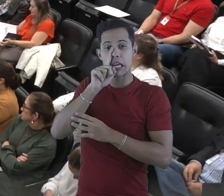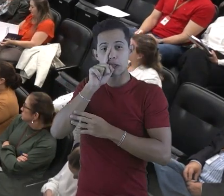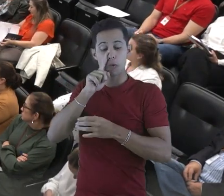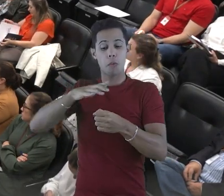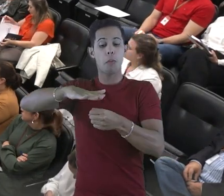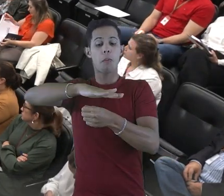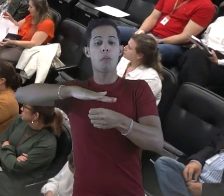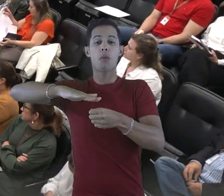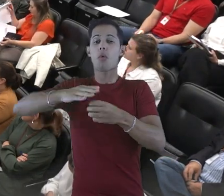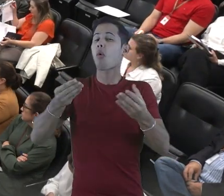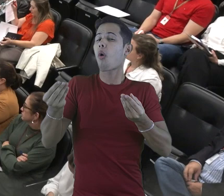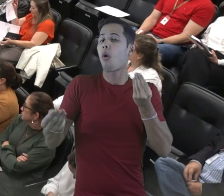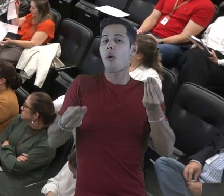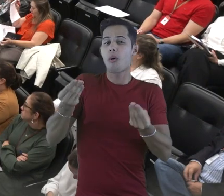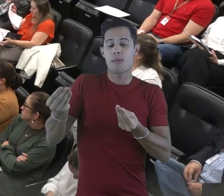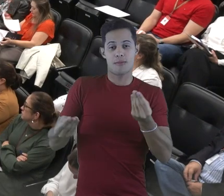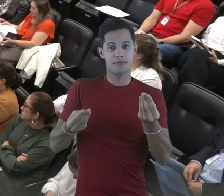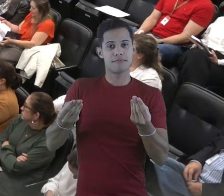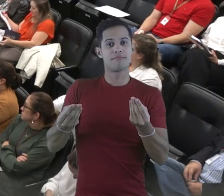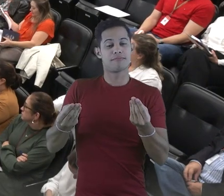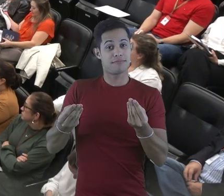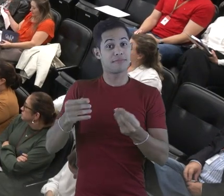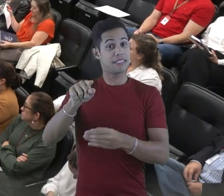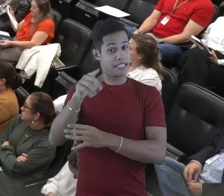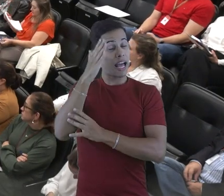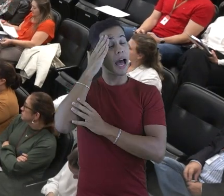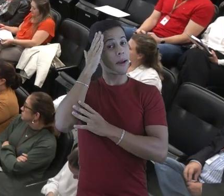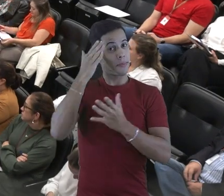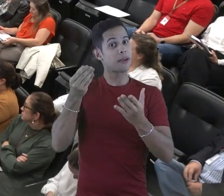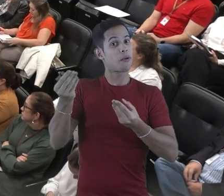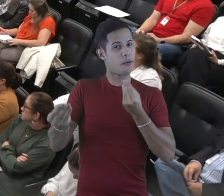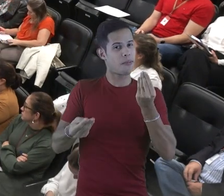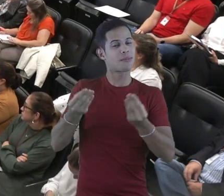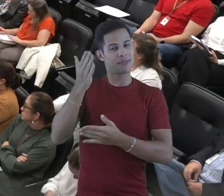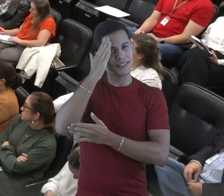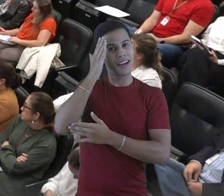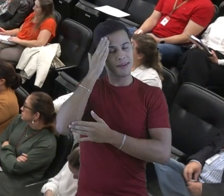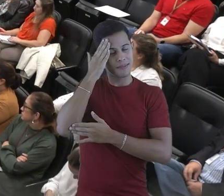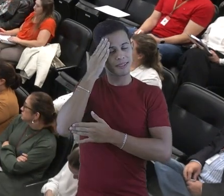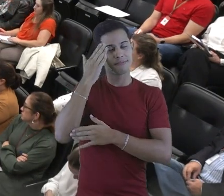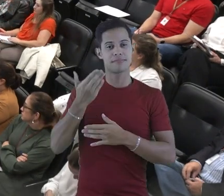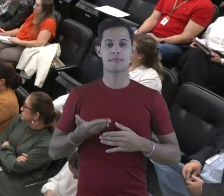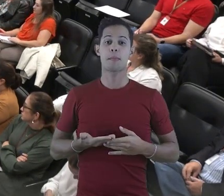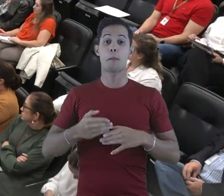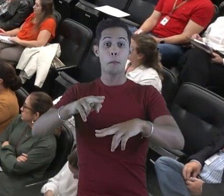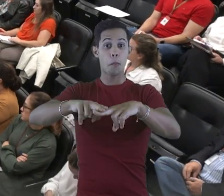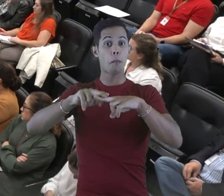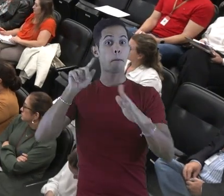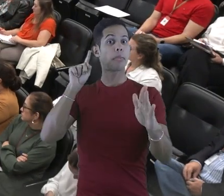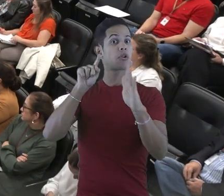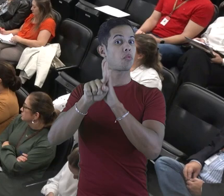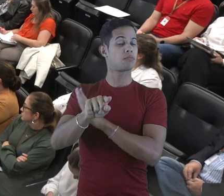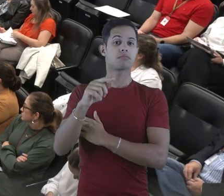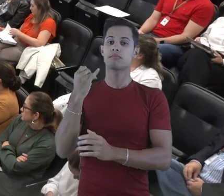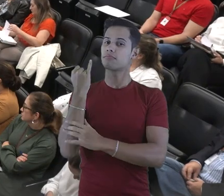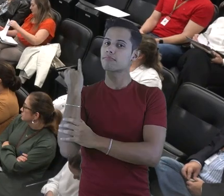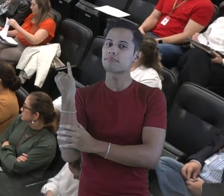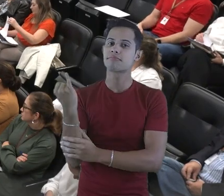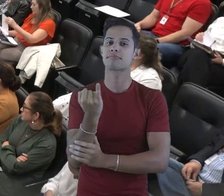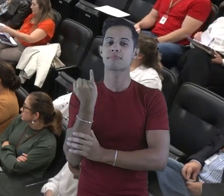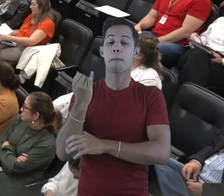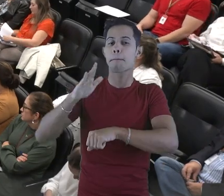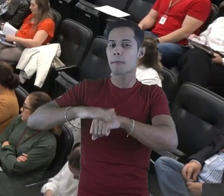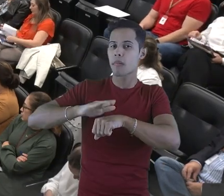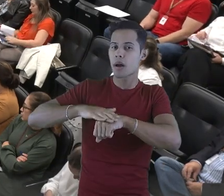o que fazer e aí a pergunta do milhão depois de feito isso um bom mapeamento uma boa